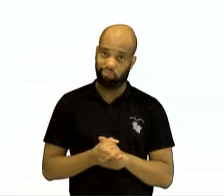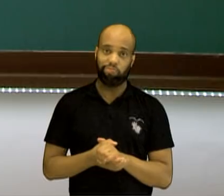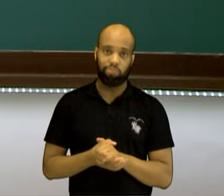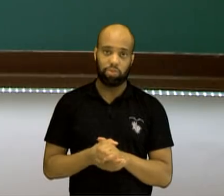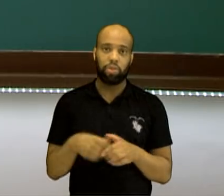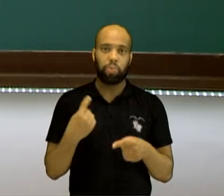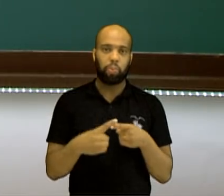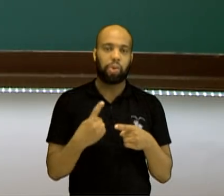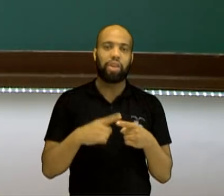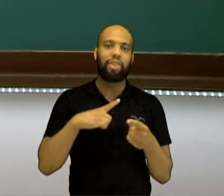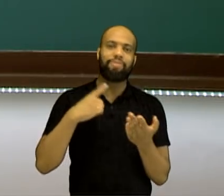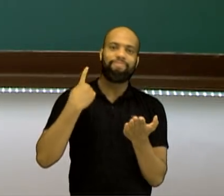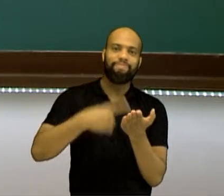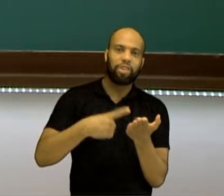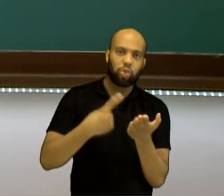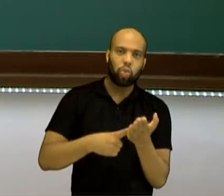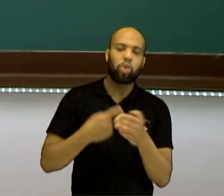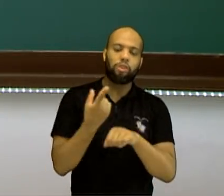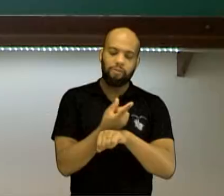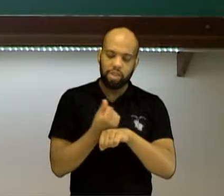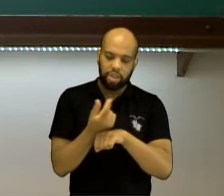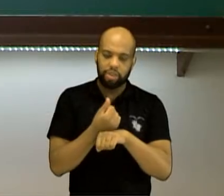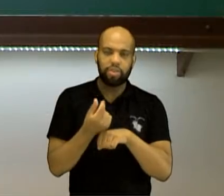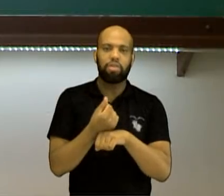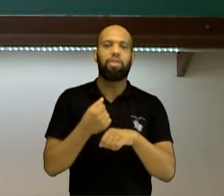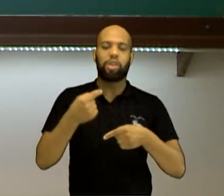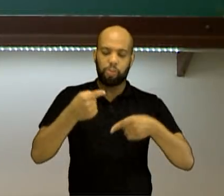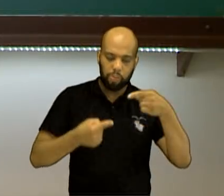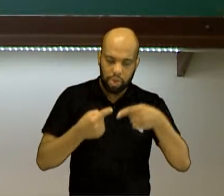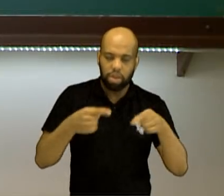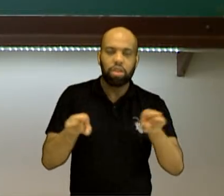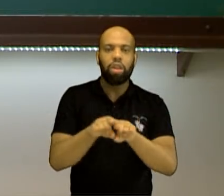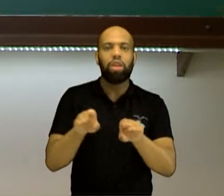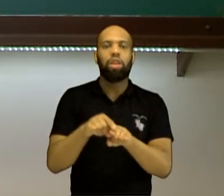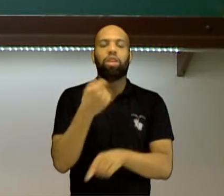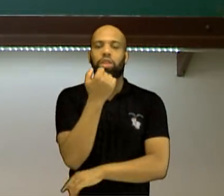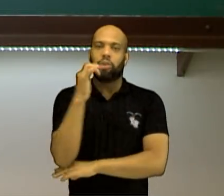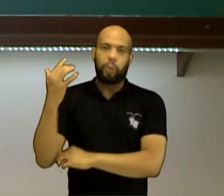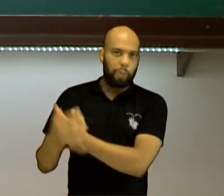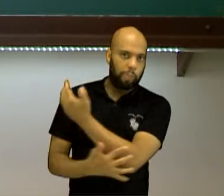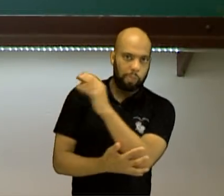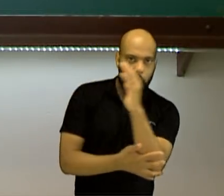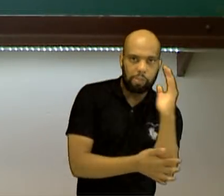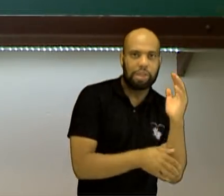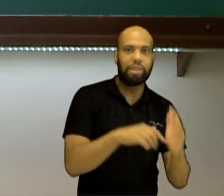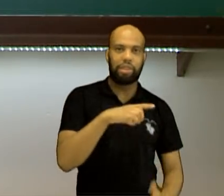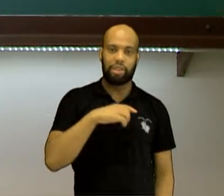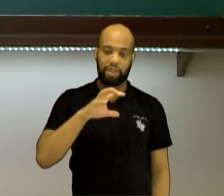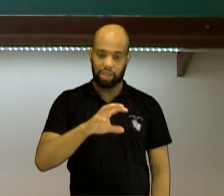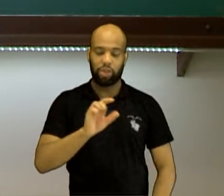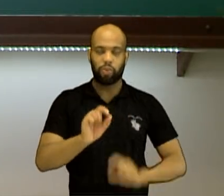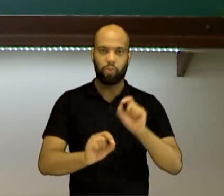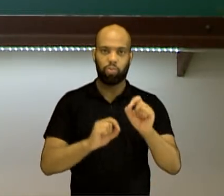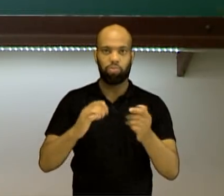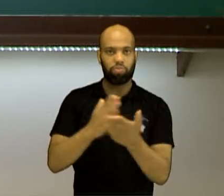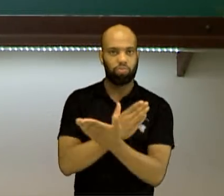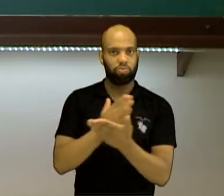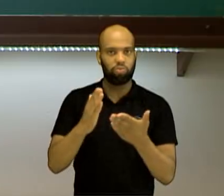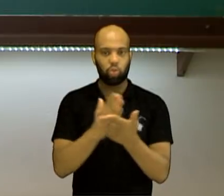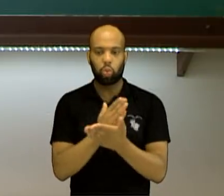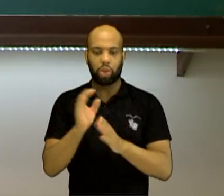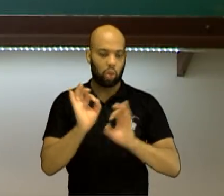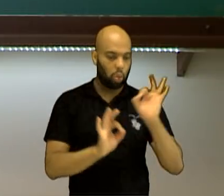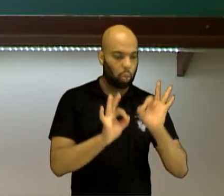financeiros, políticos e ambientais. Então existem, repetindo, organizações internacionais